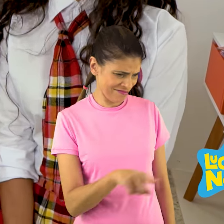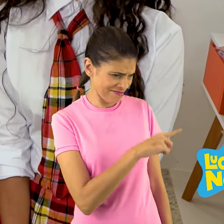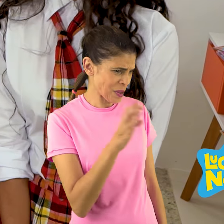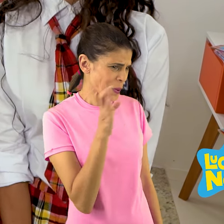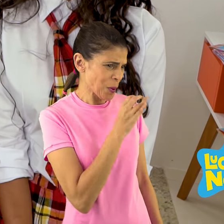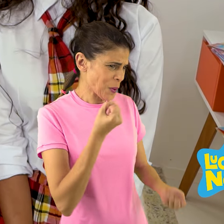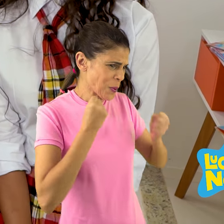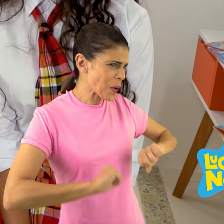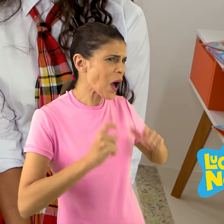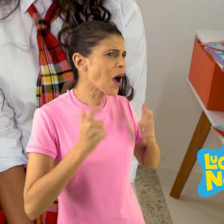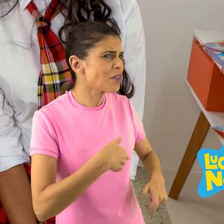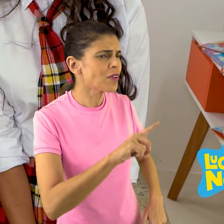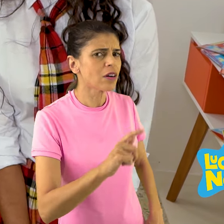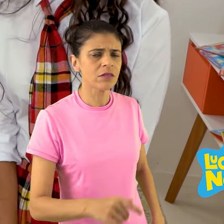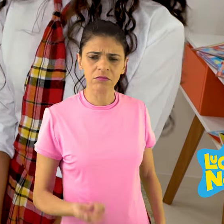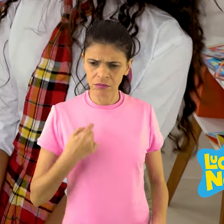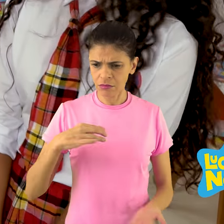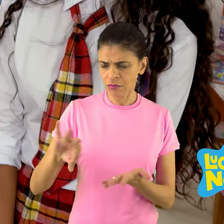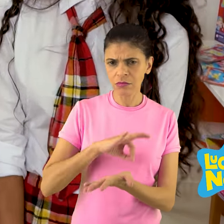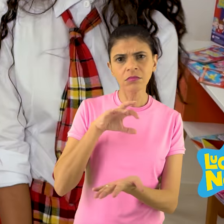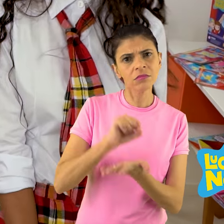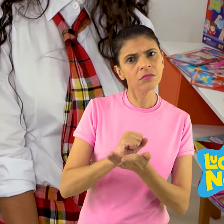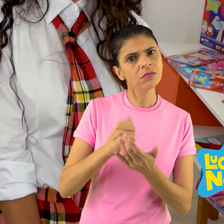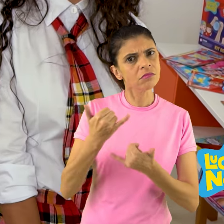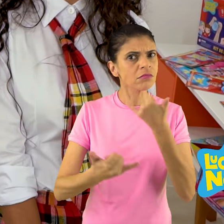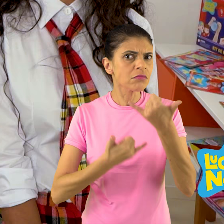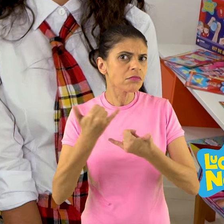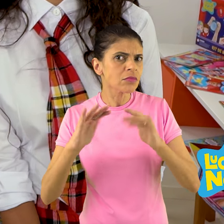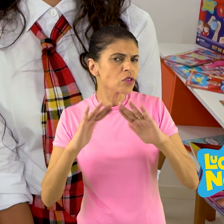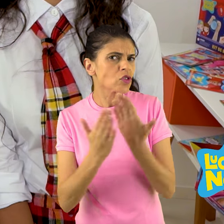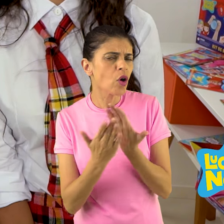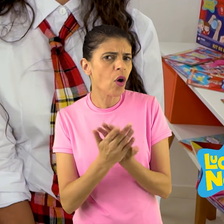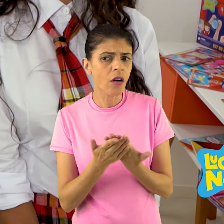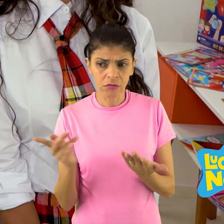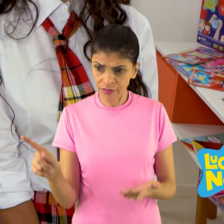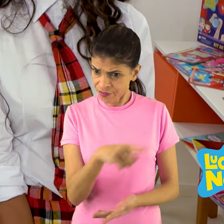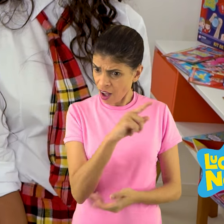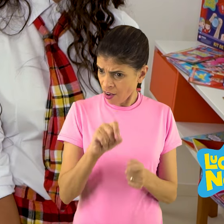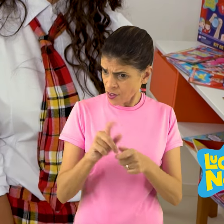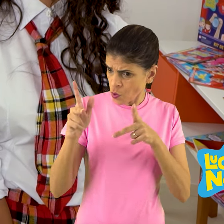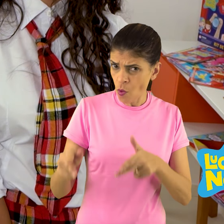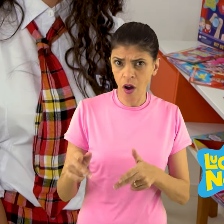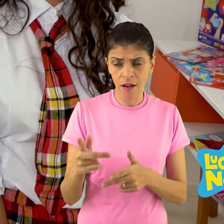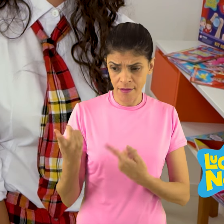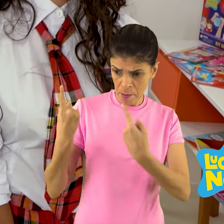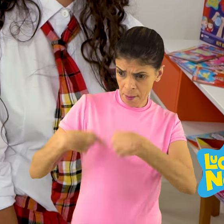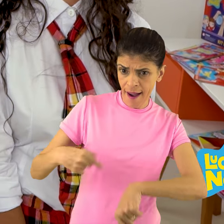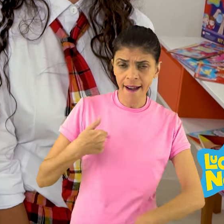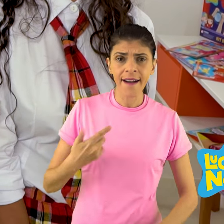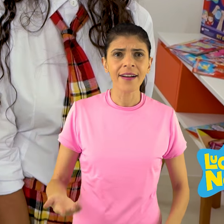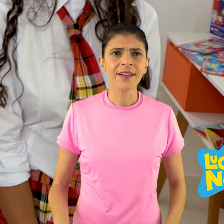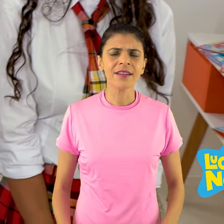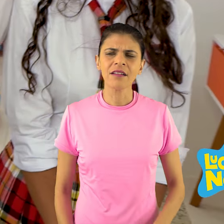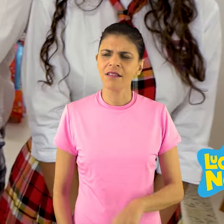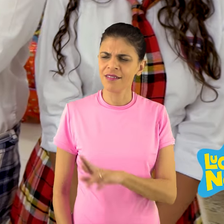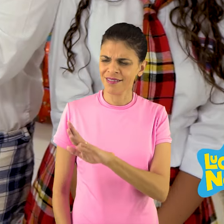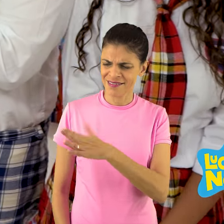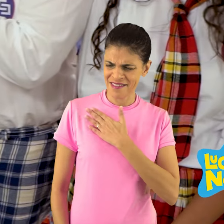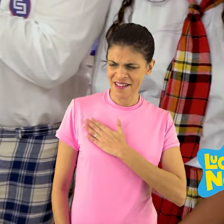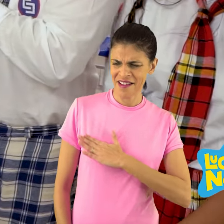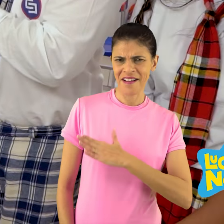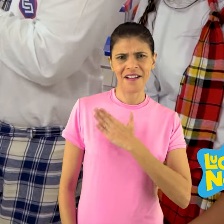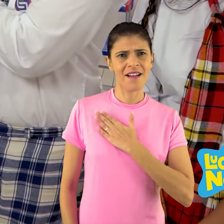tanta pressa? A gente tá indo se inscrever nos jogos escolares. E você devia estar fazendo o mesmo, já que quer me enfrentar. Calma aí.